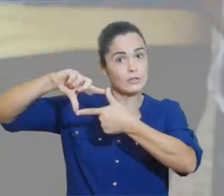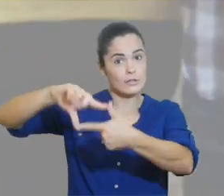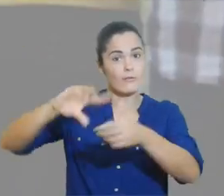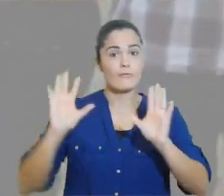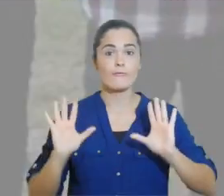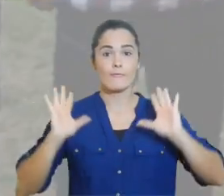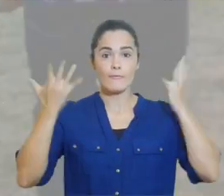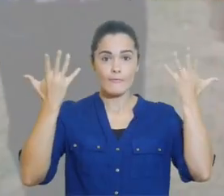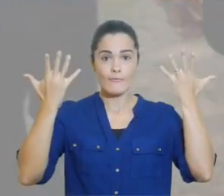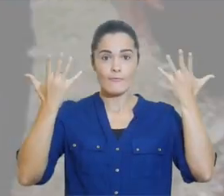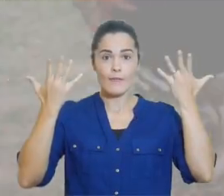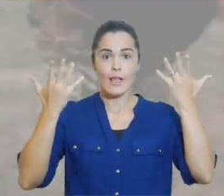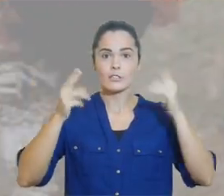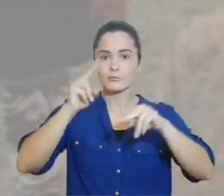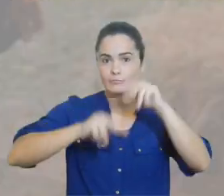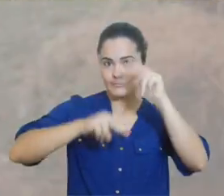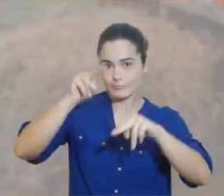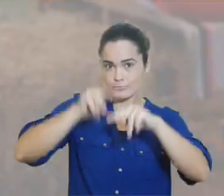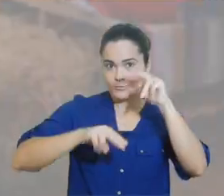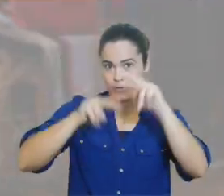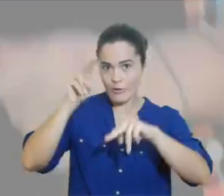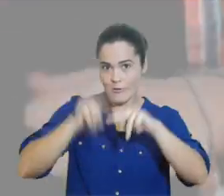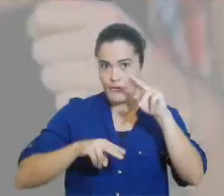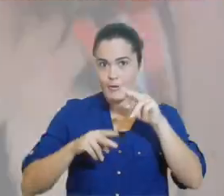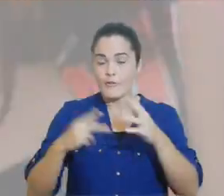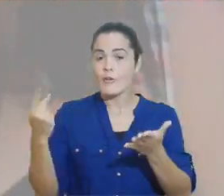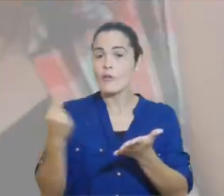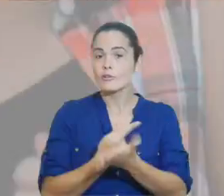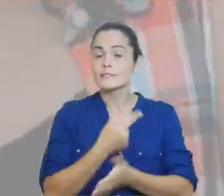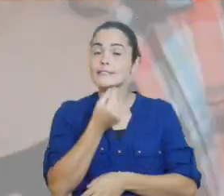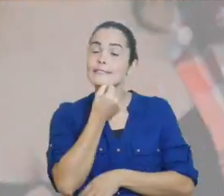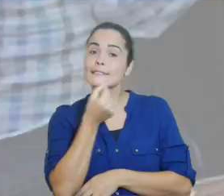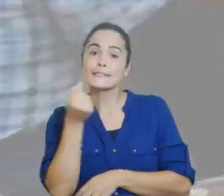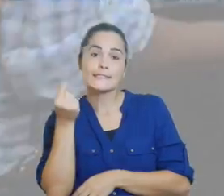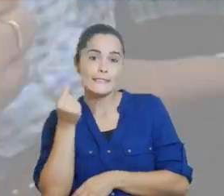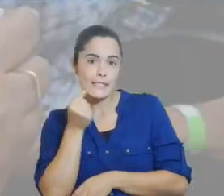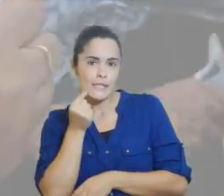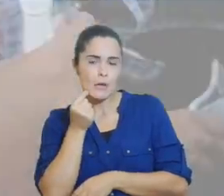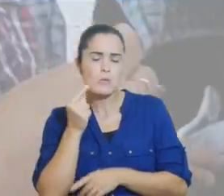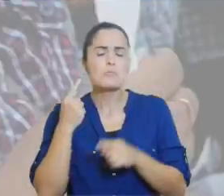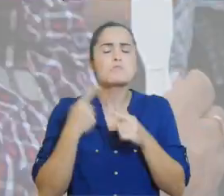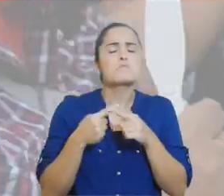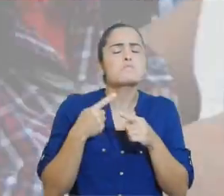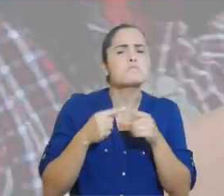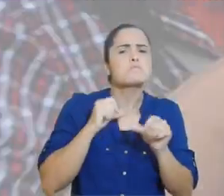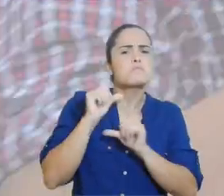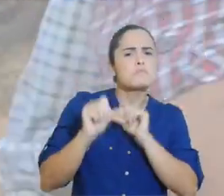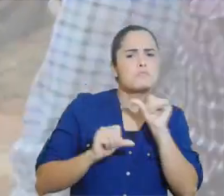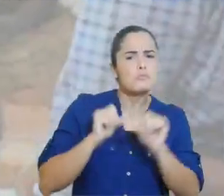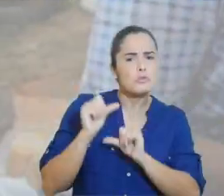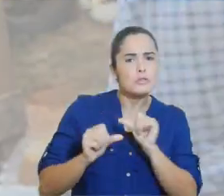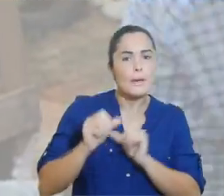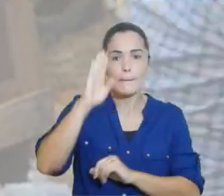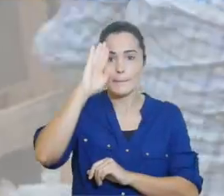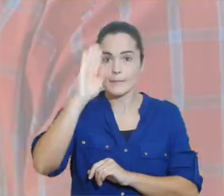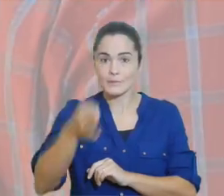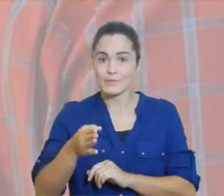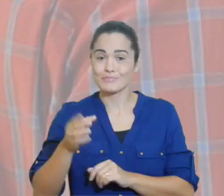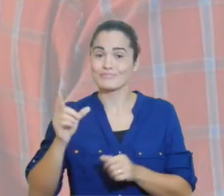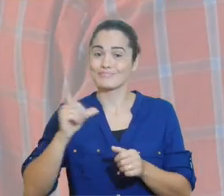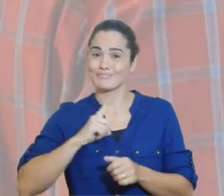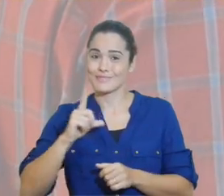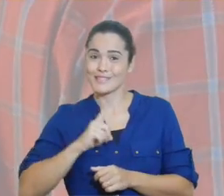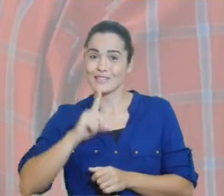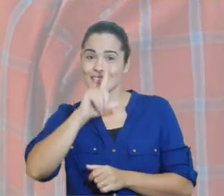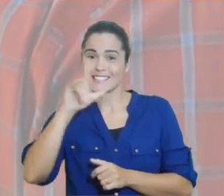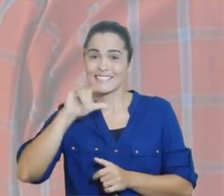da Roça mudou de data. Ao invés de acontecer em julho, como nos outros anos, será em setembro. Essa mudança ocorreu